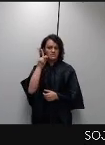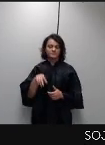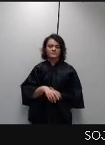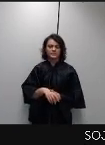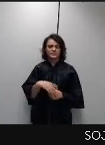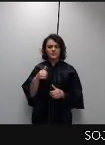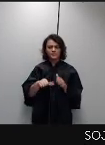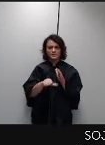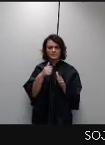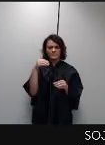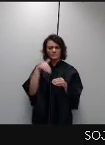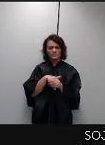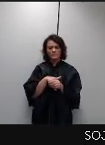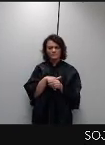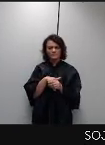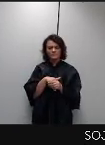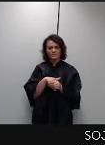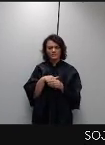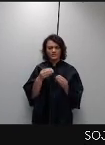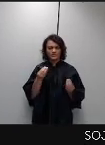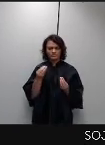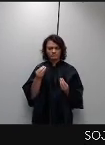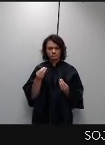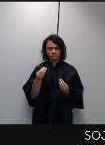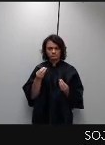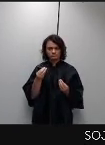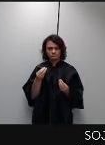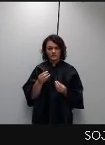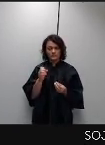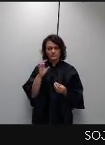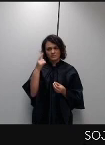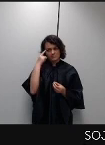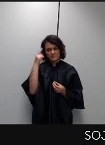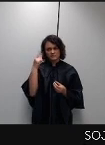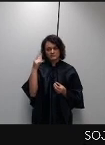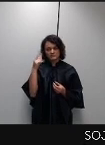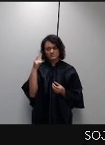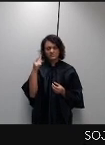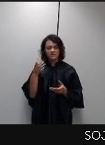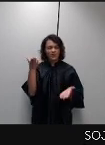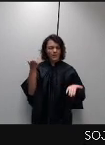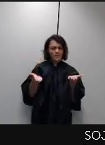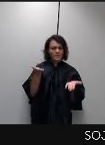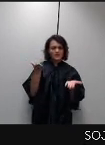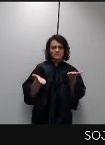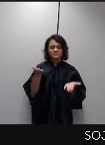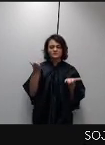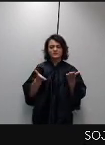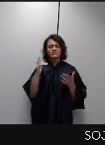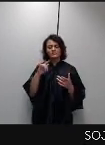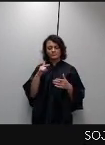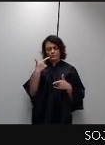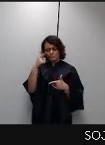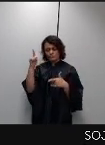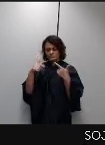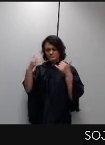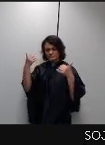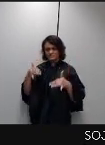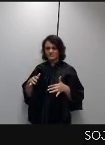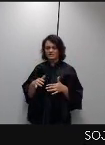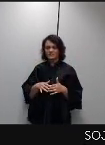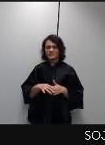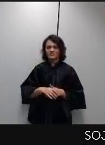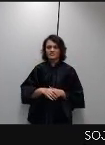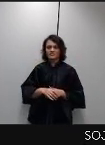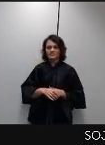Virgínia se não somente apenas ponderando excelência o sobrestamento